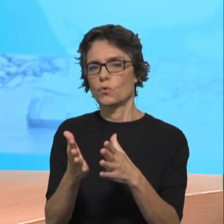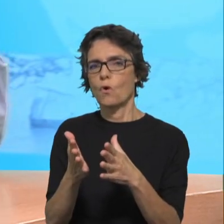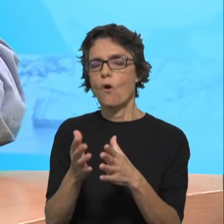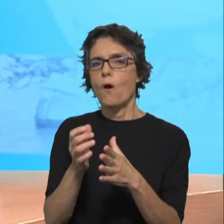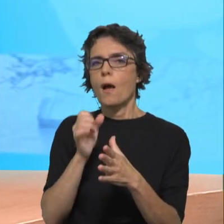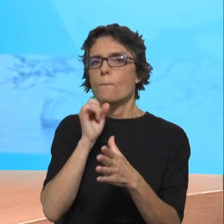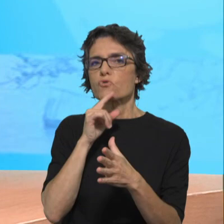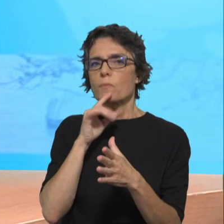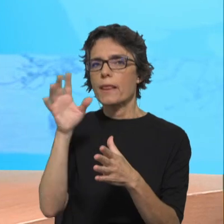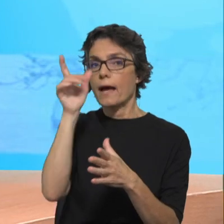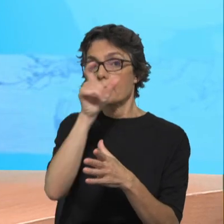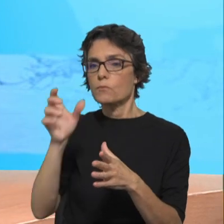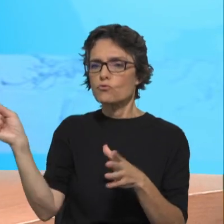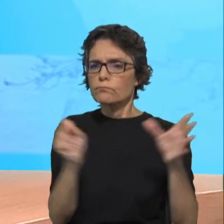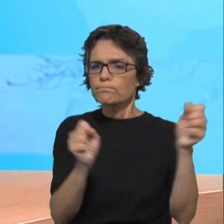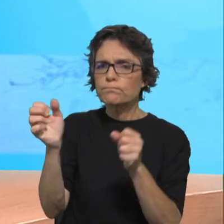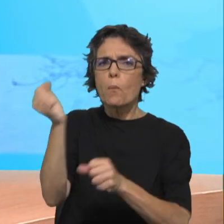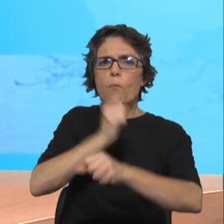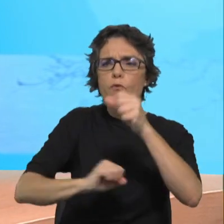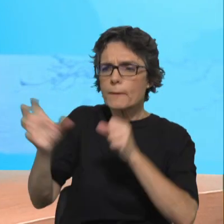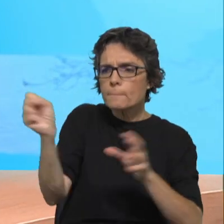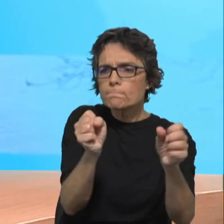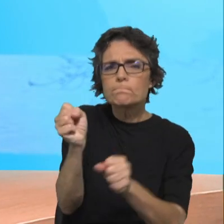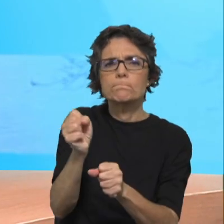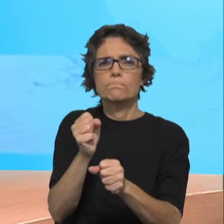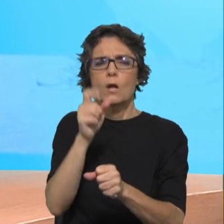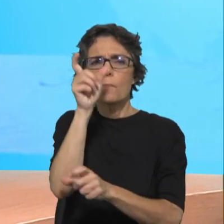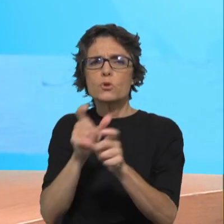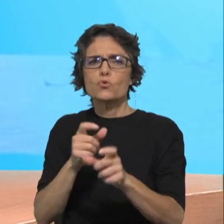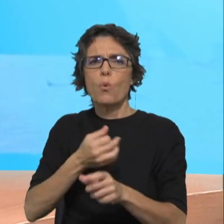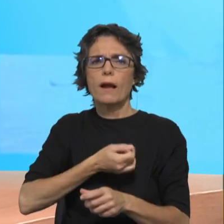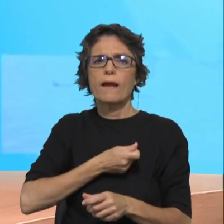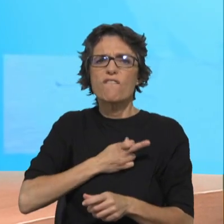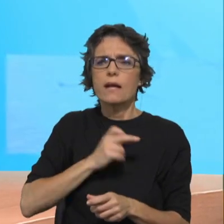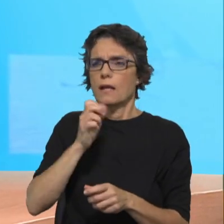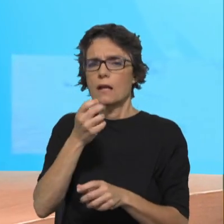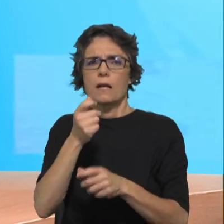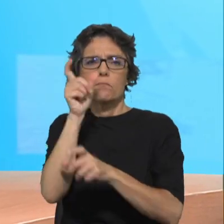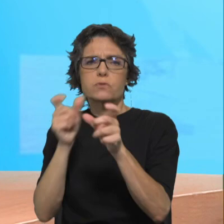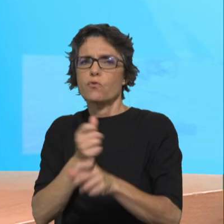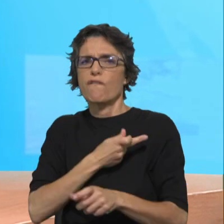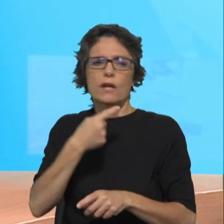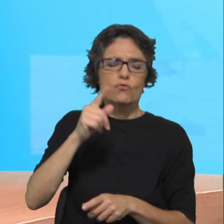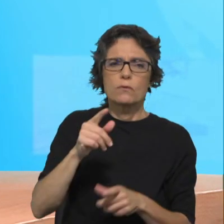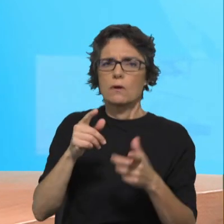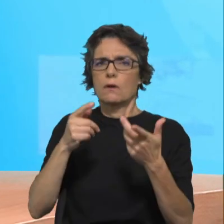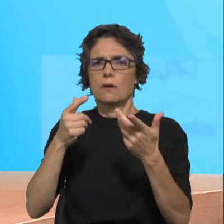sensibilidades, vários movimentos, leigos, institutos, obras da Igreja Católica e não